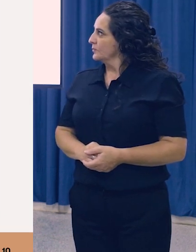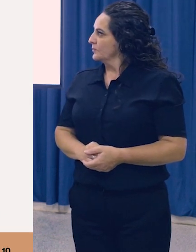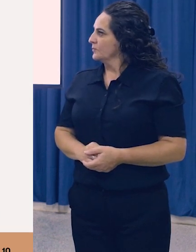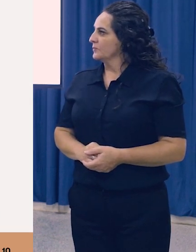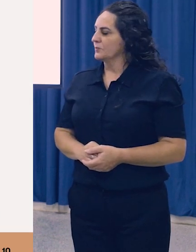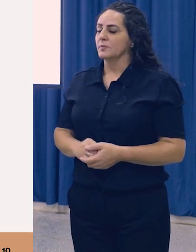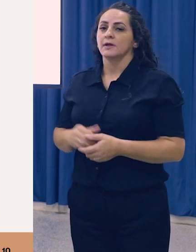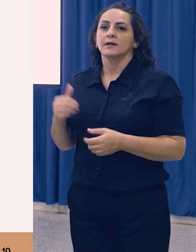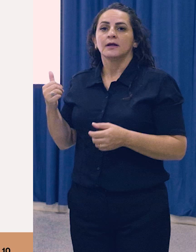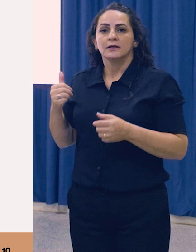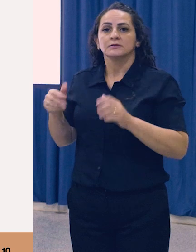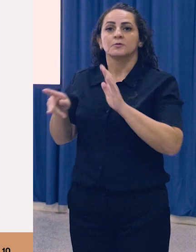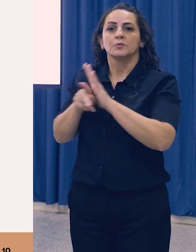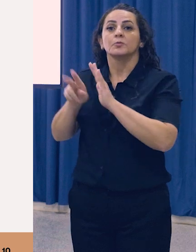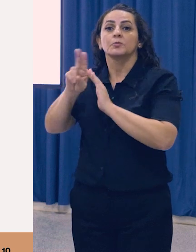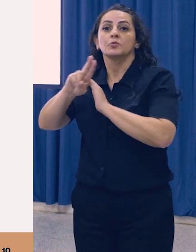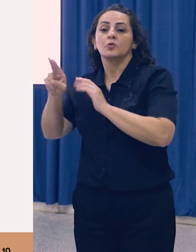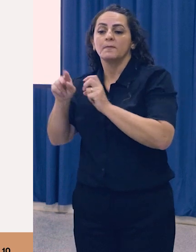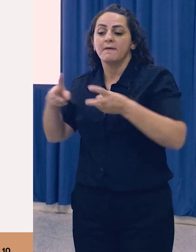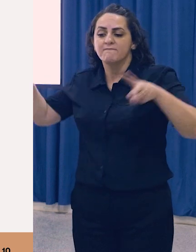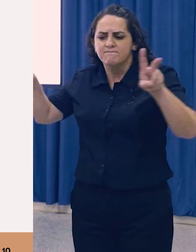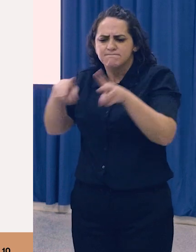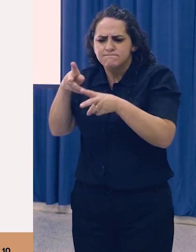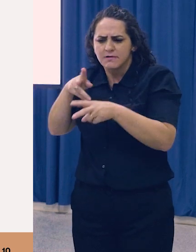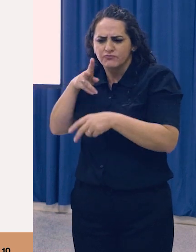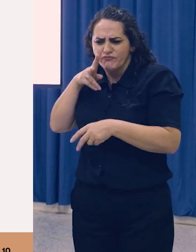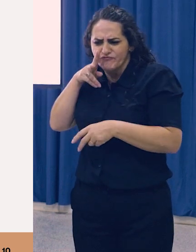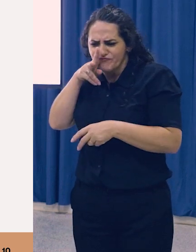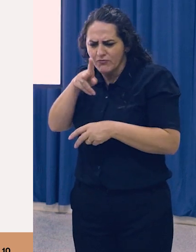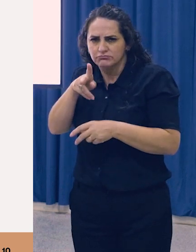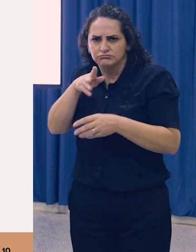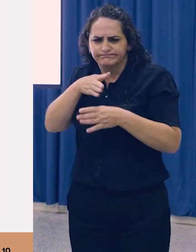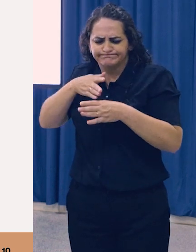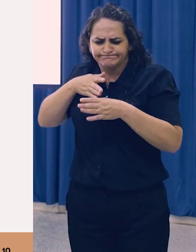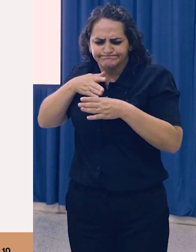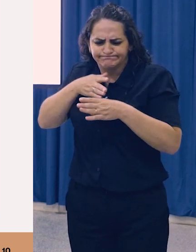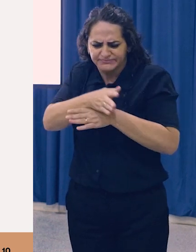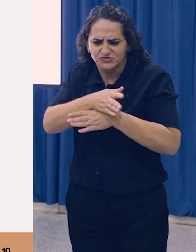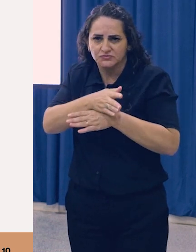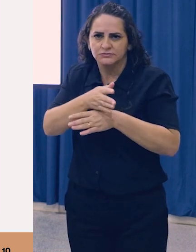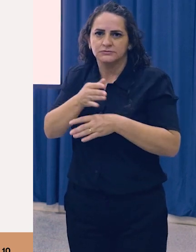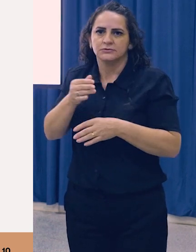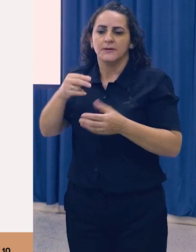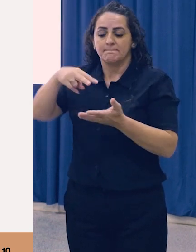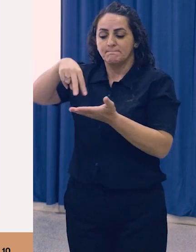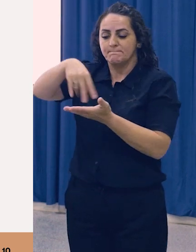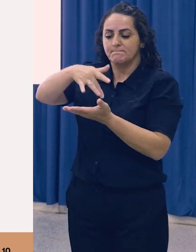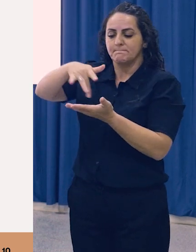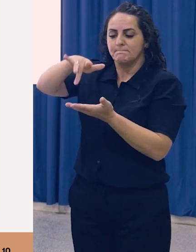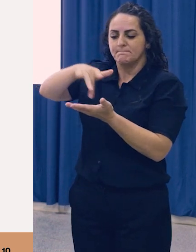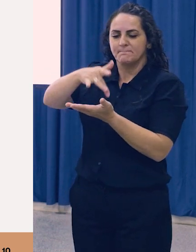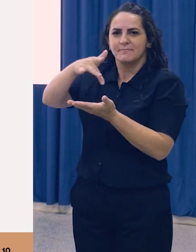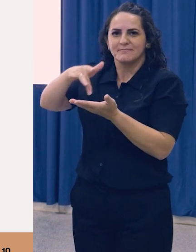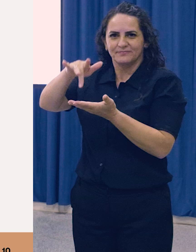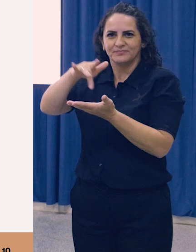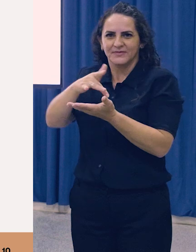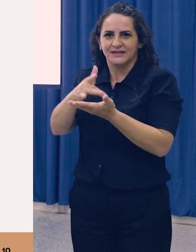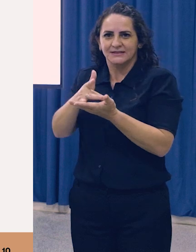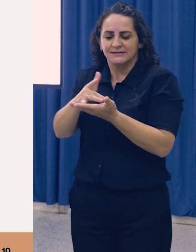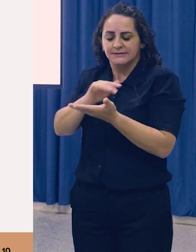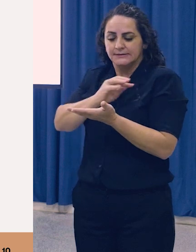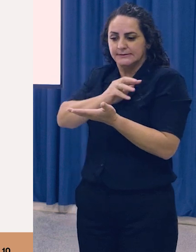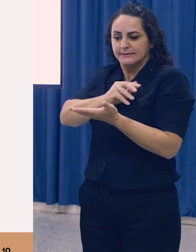Ventos Cortantes é um outro exemplo que eu vou trazer. Ele é um filme sobre uma bailarina que se apaixona por um